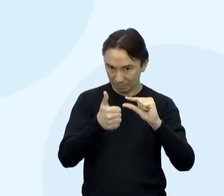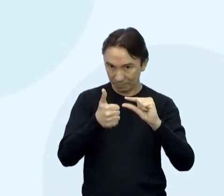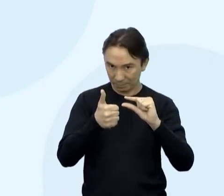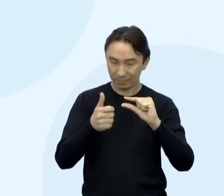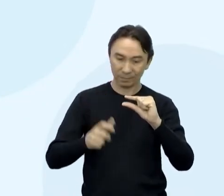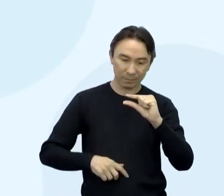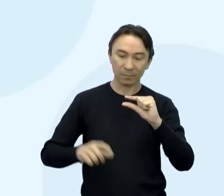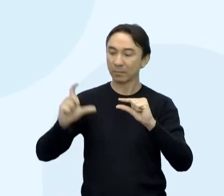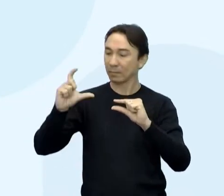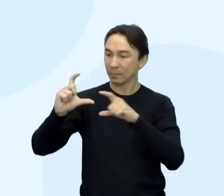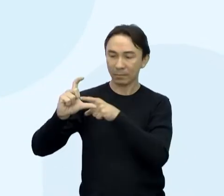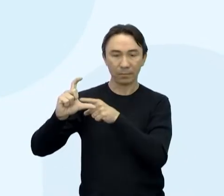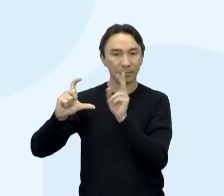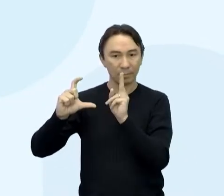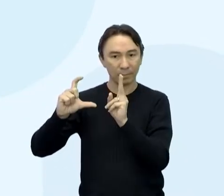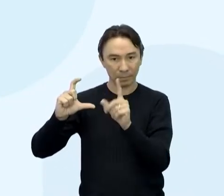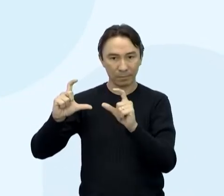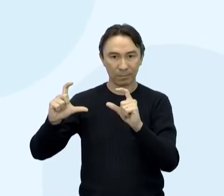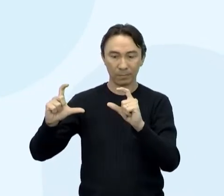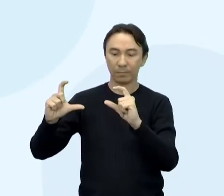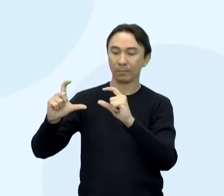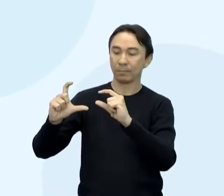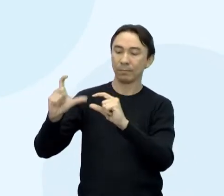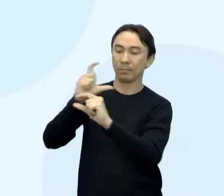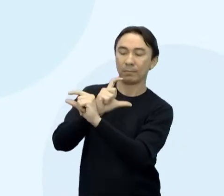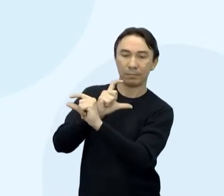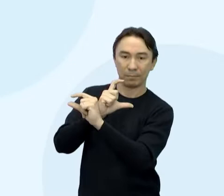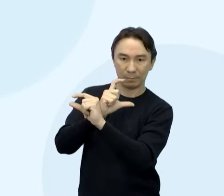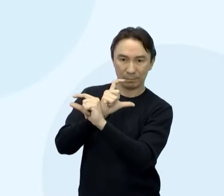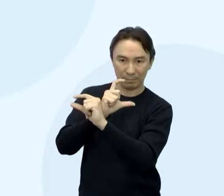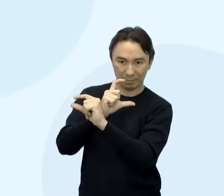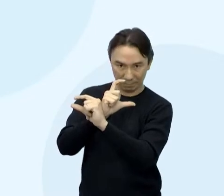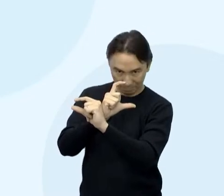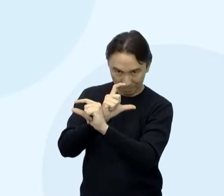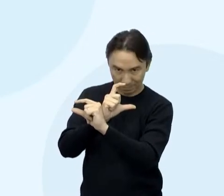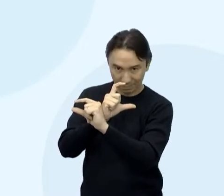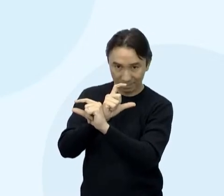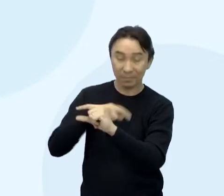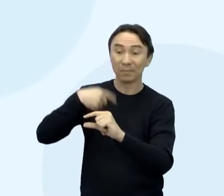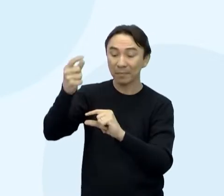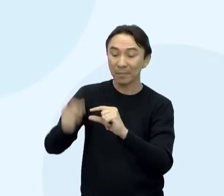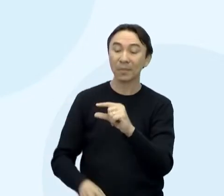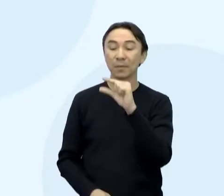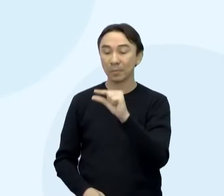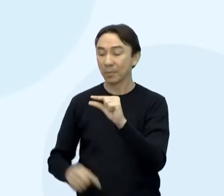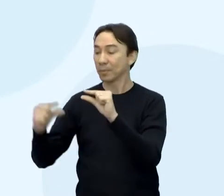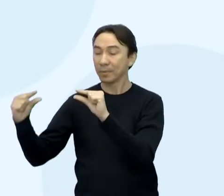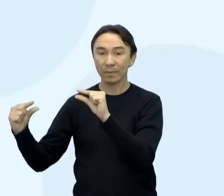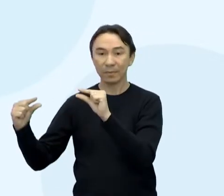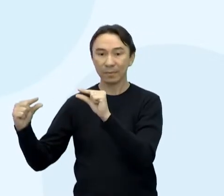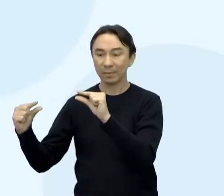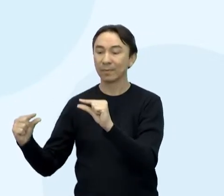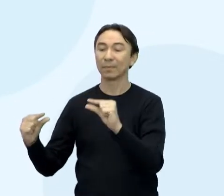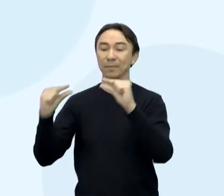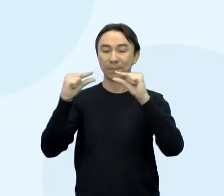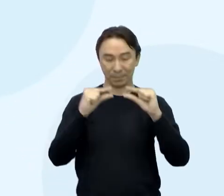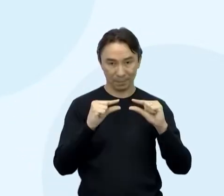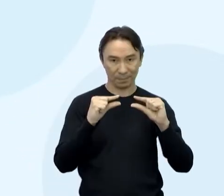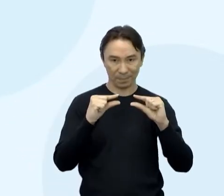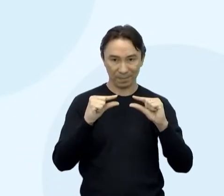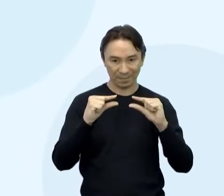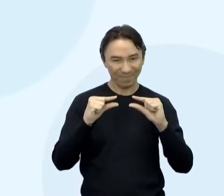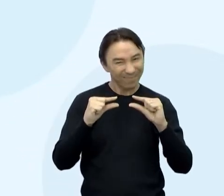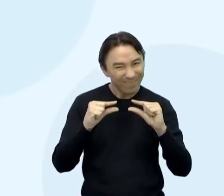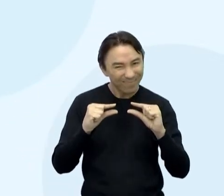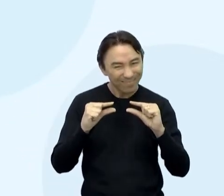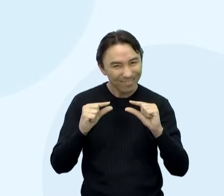O dominante sempre vai na frente. Então, azão, azinho. E segundo com segundo, azinho,